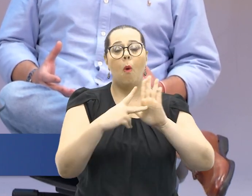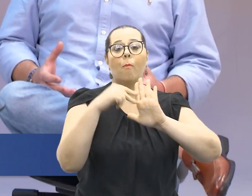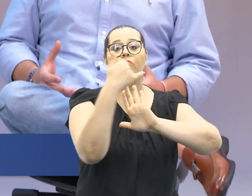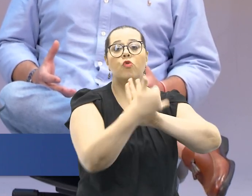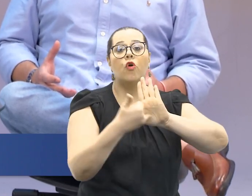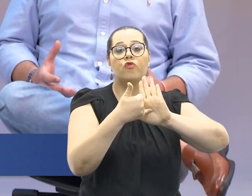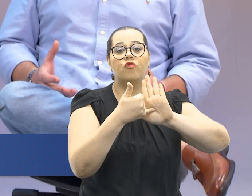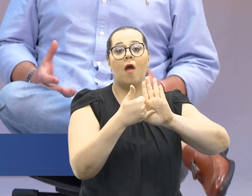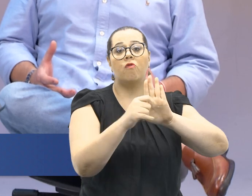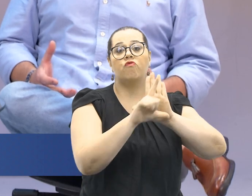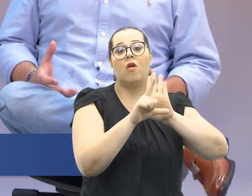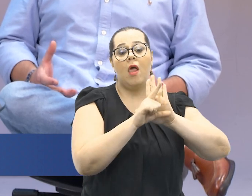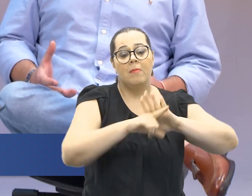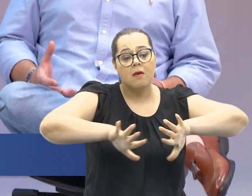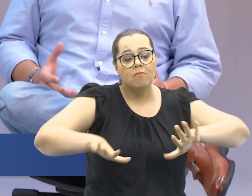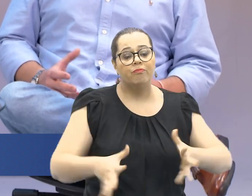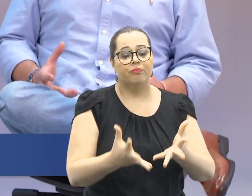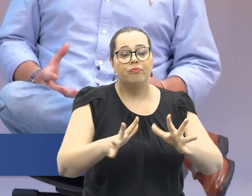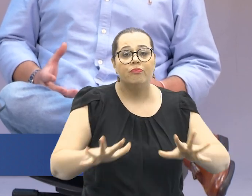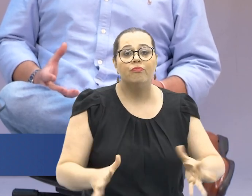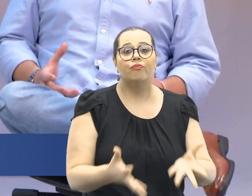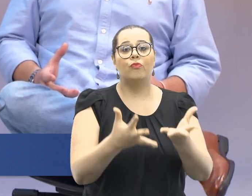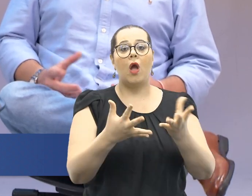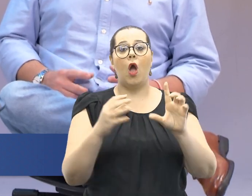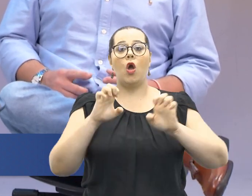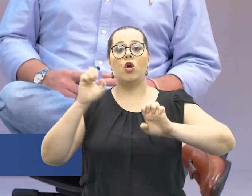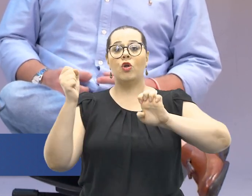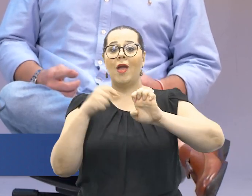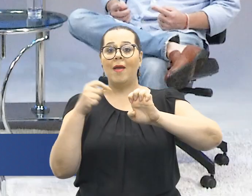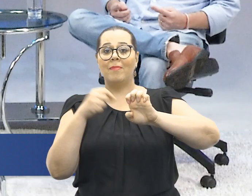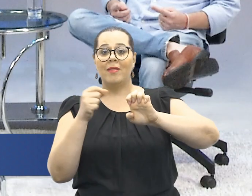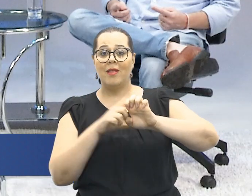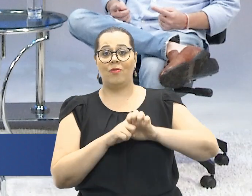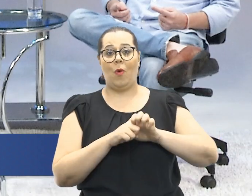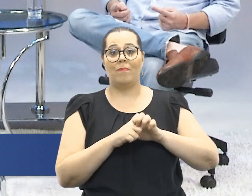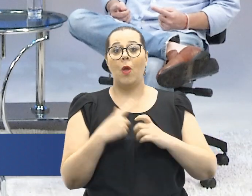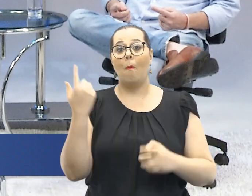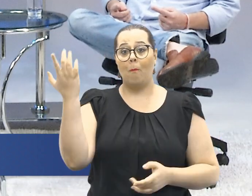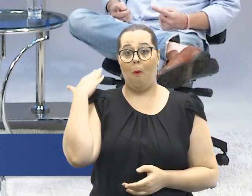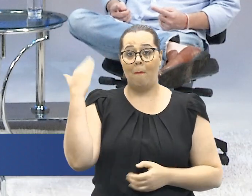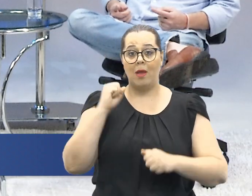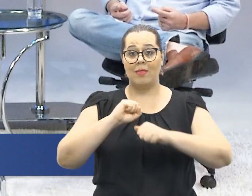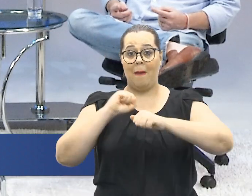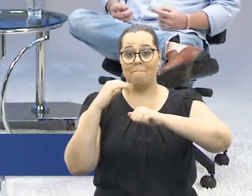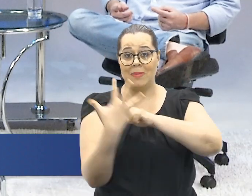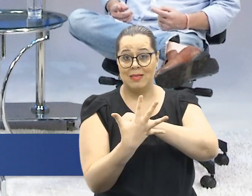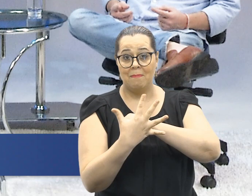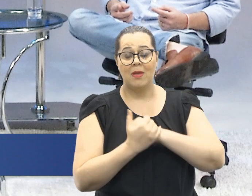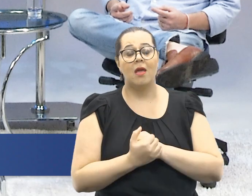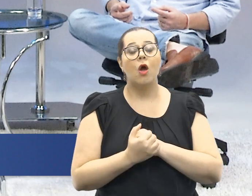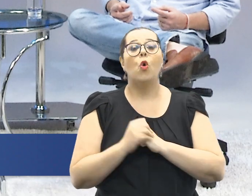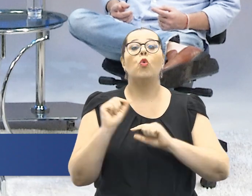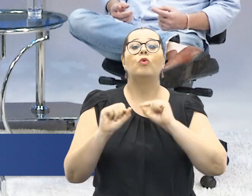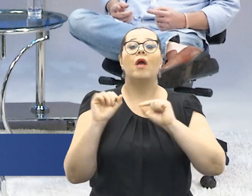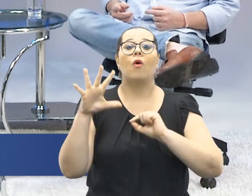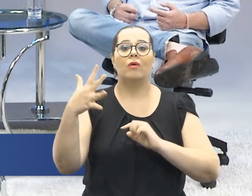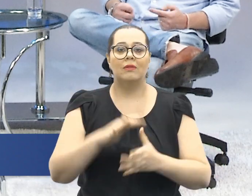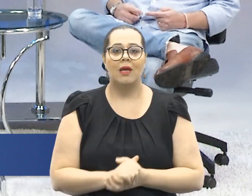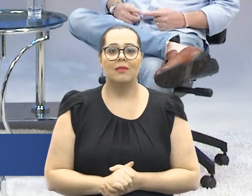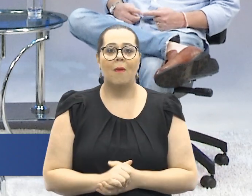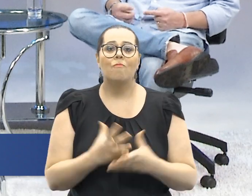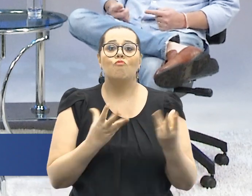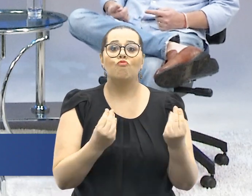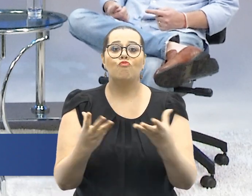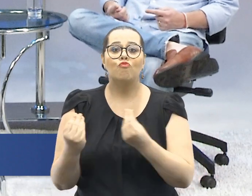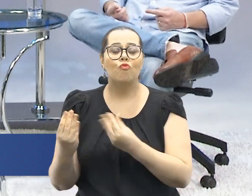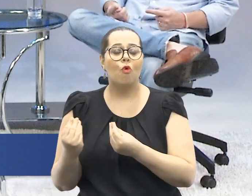fomentasse o jovem empreendedor. A pandemia, esse Covid que a gente passou esse período, muitos jovens precisaram sair dos